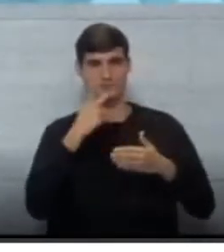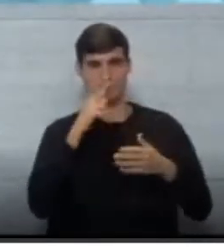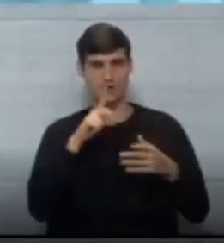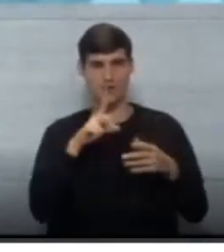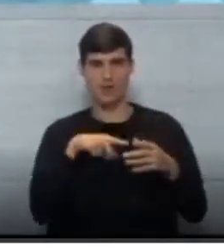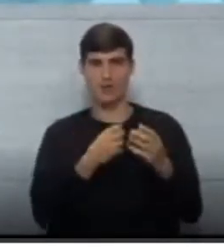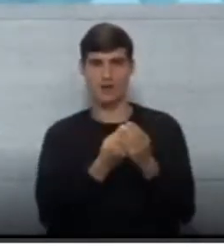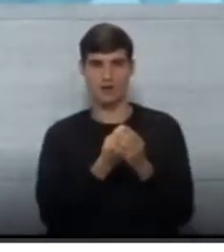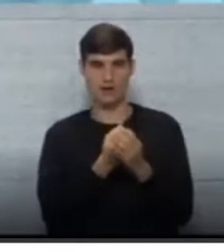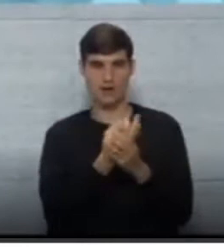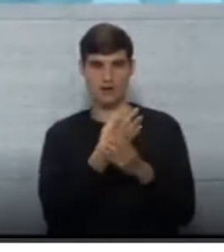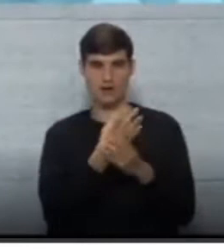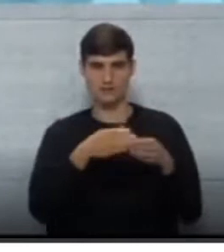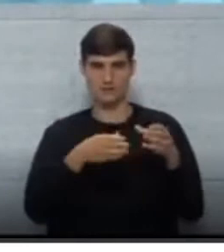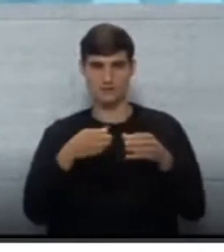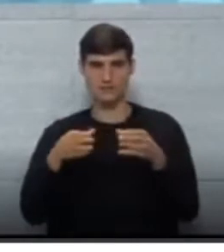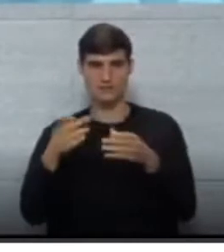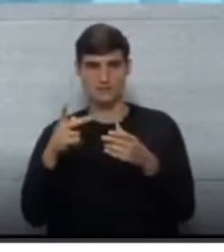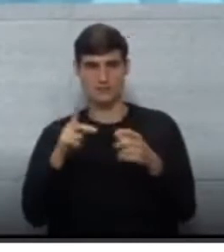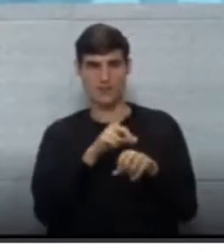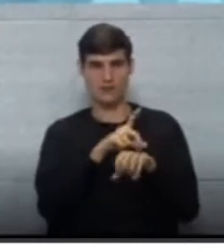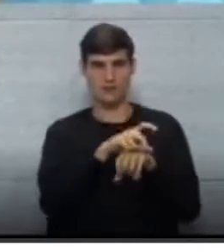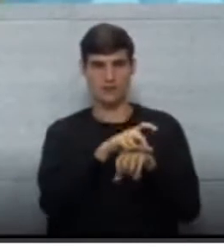crescendo em determinados pontos